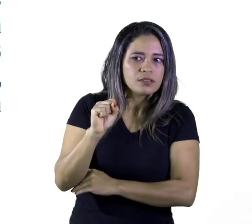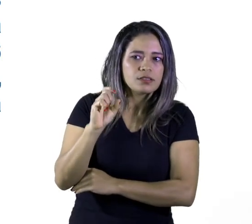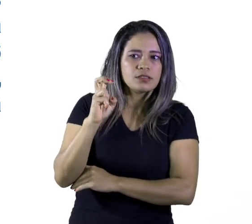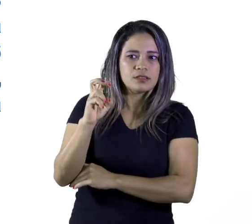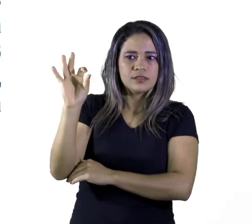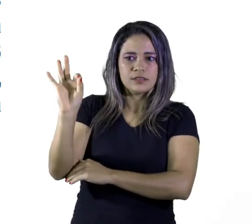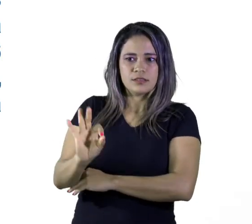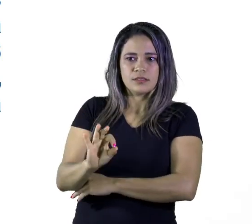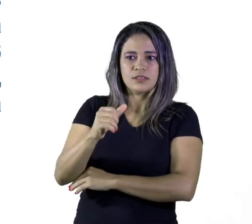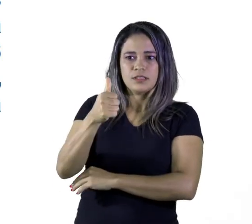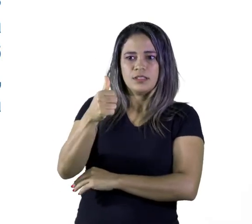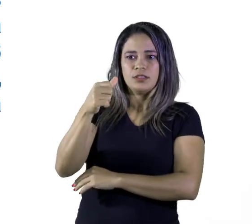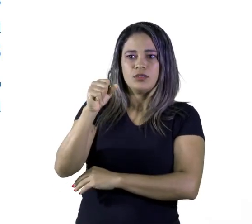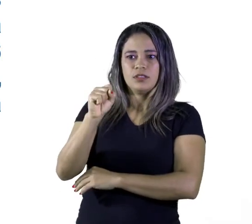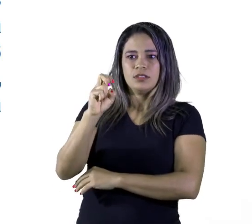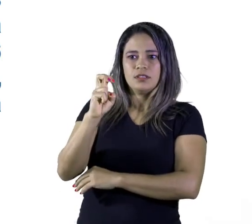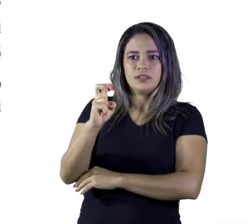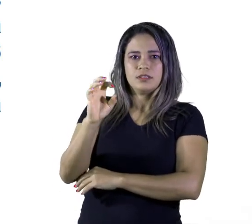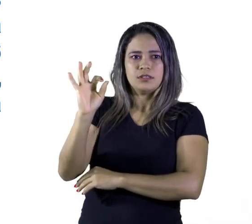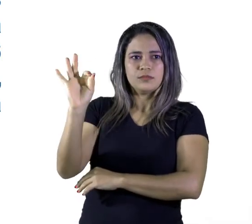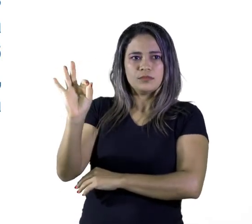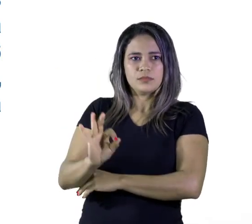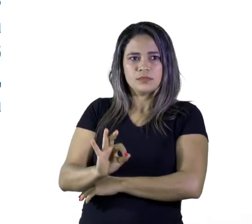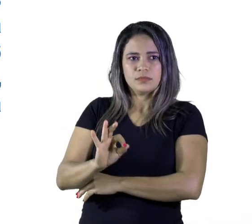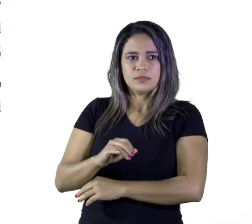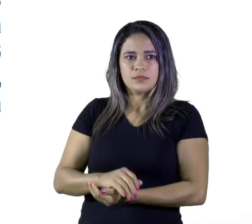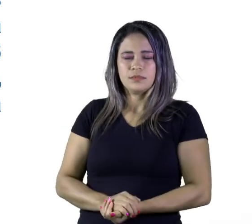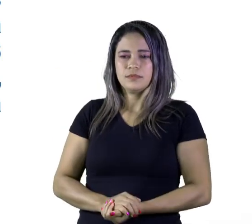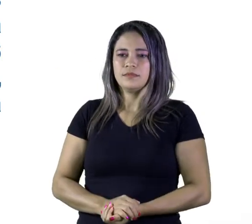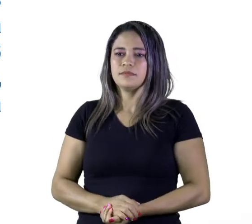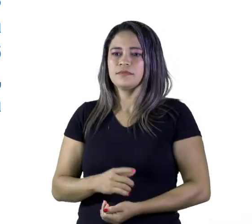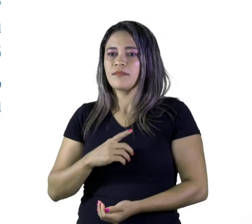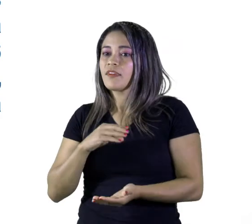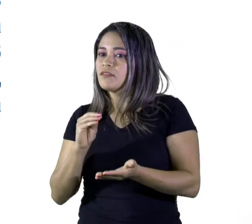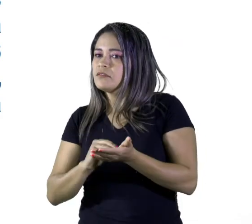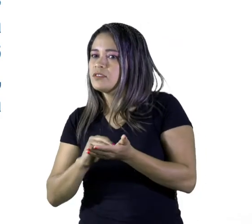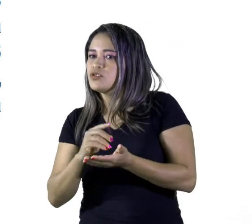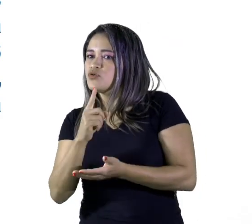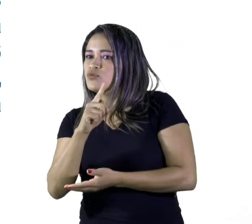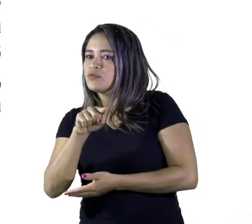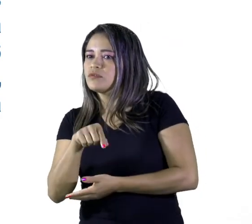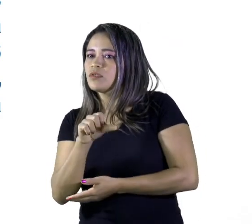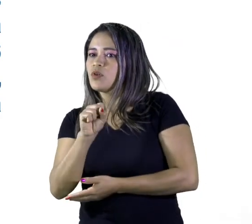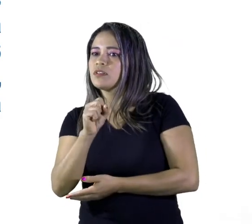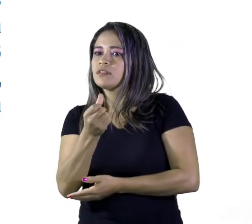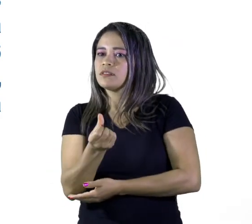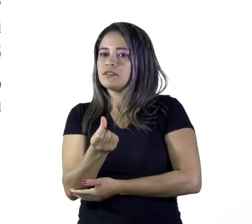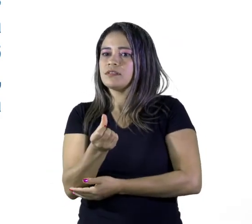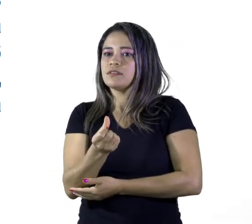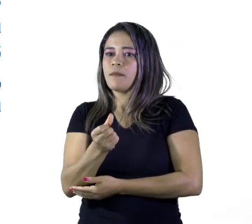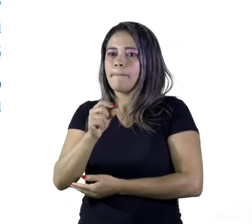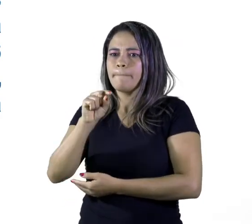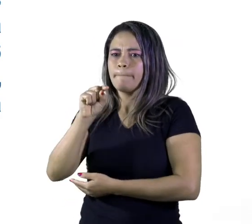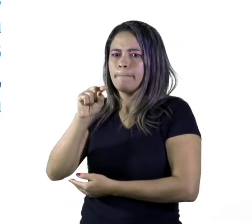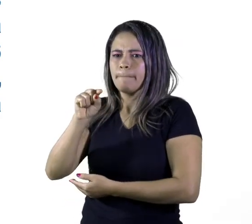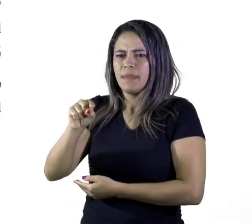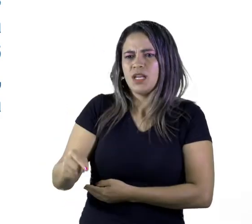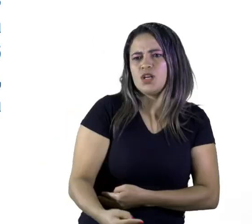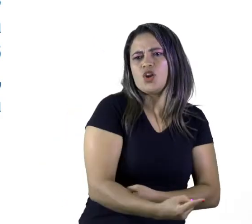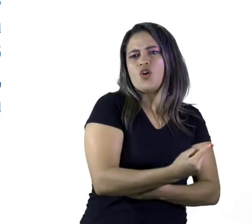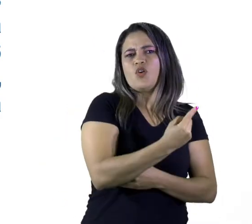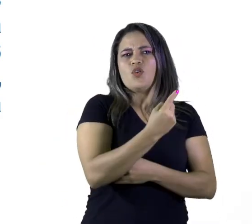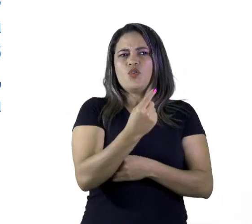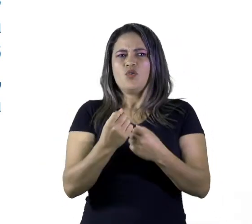185% na produção de grãos, saltando de 1,86 milhão de